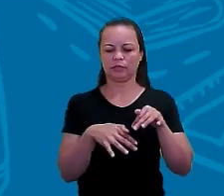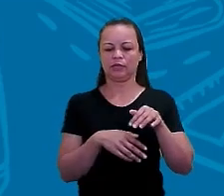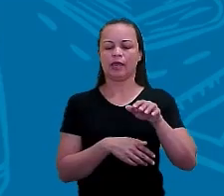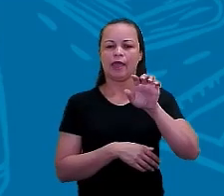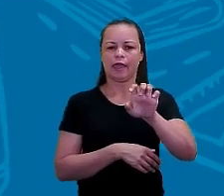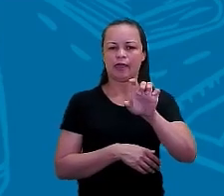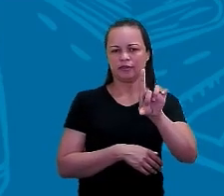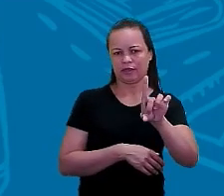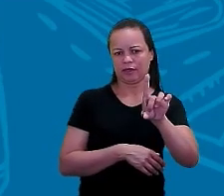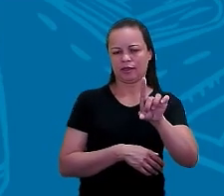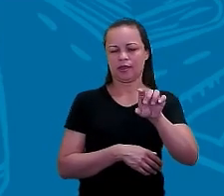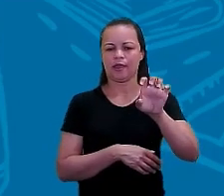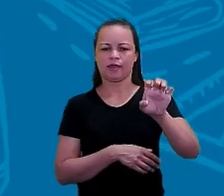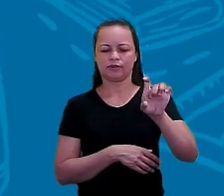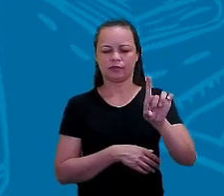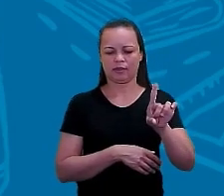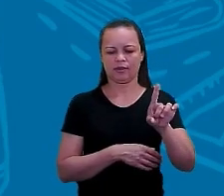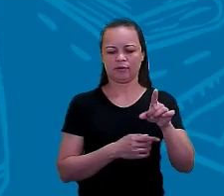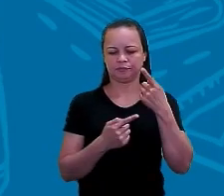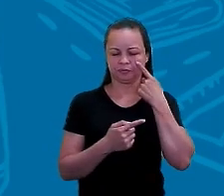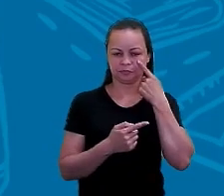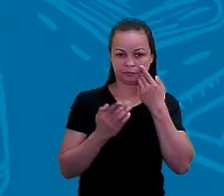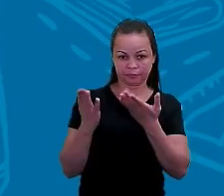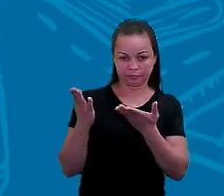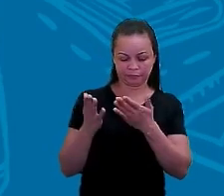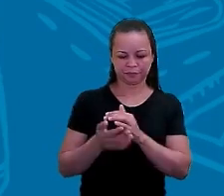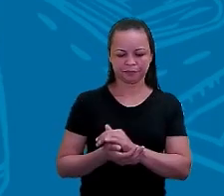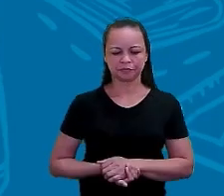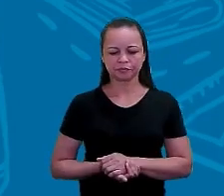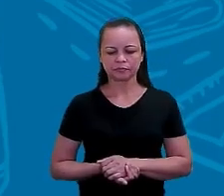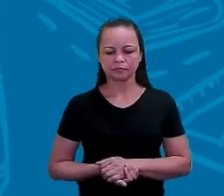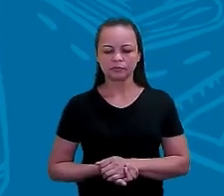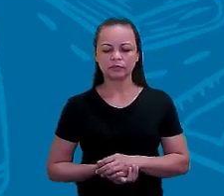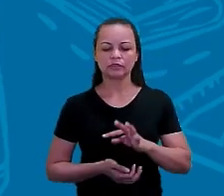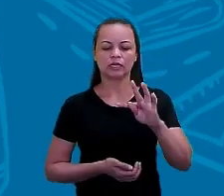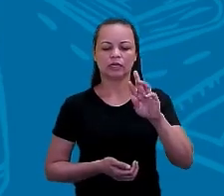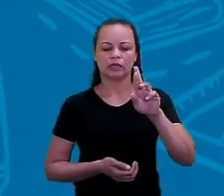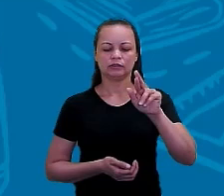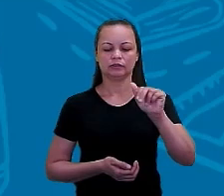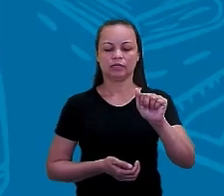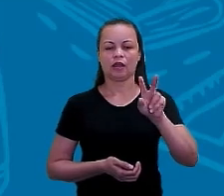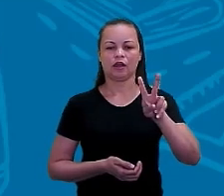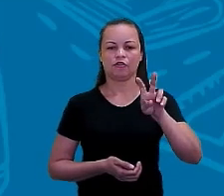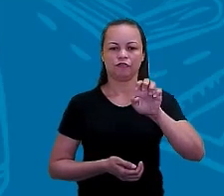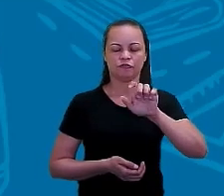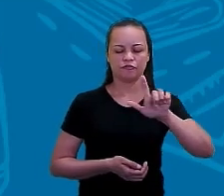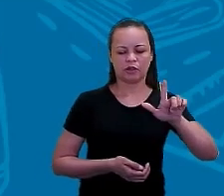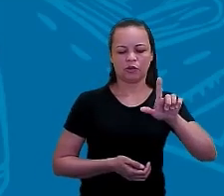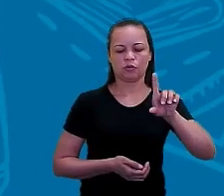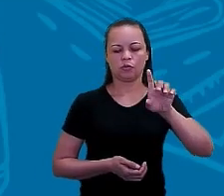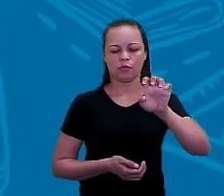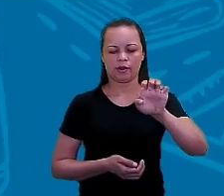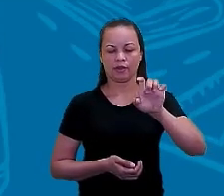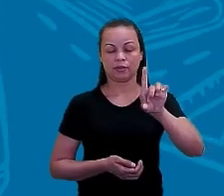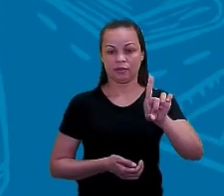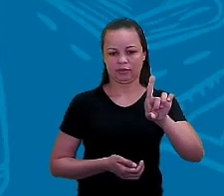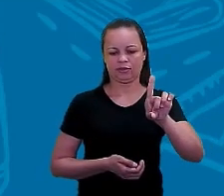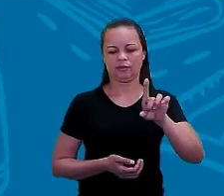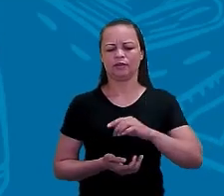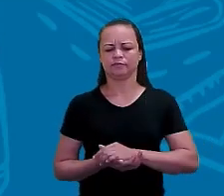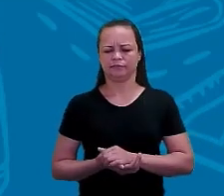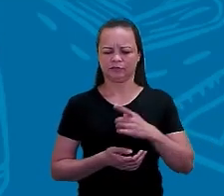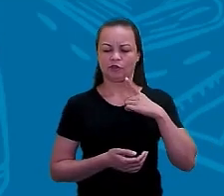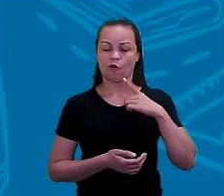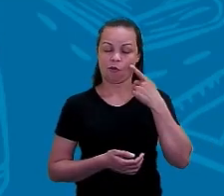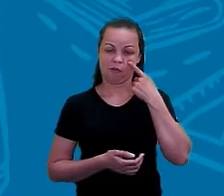id, ed. Vejam aí, ó. Travel, traveled. Eu tenho visit, visited. Eu